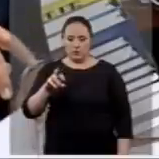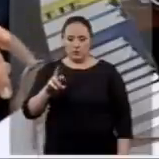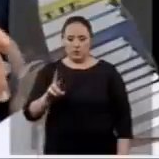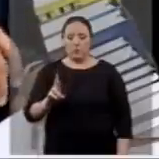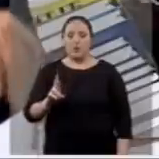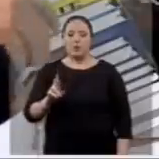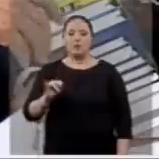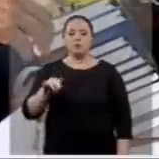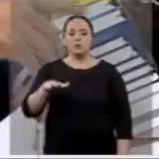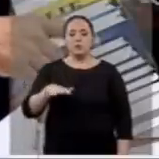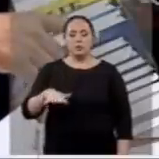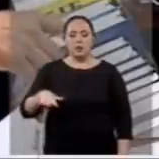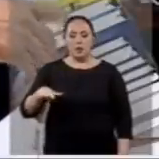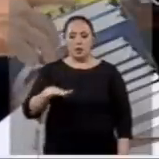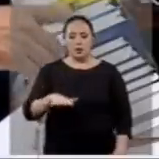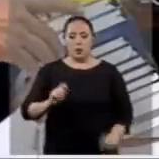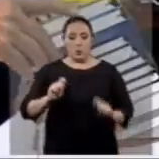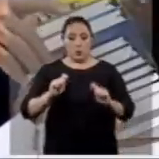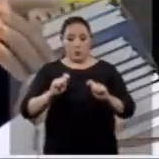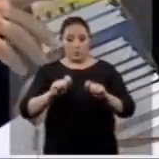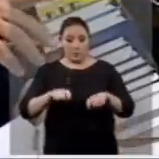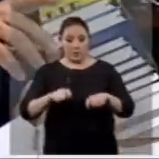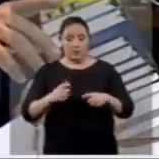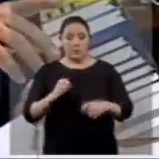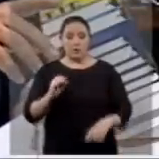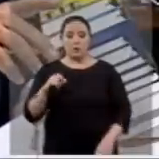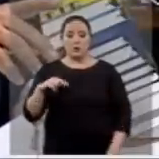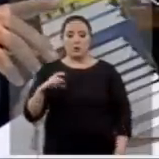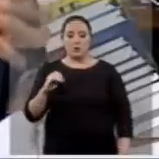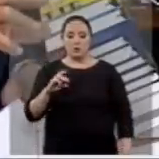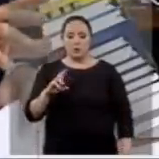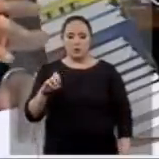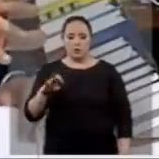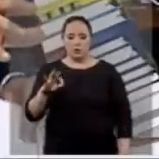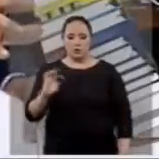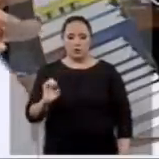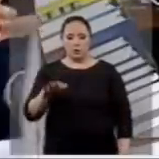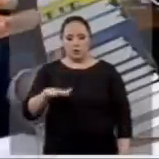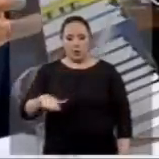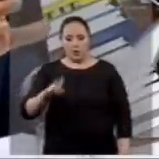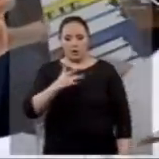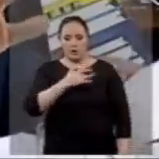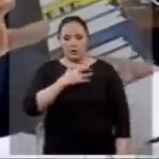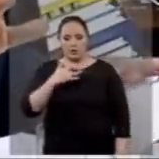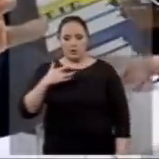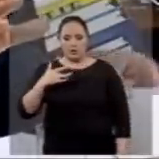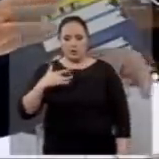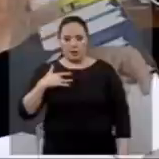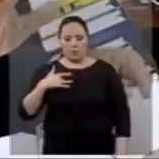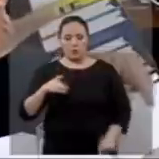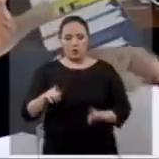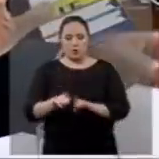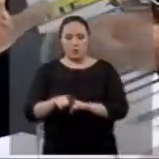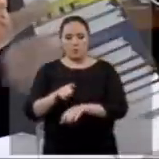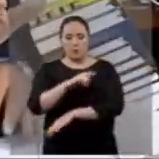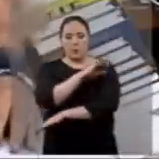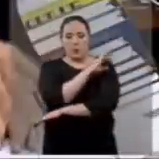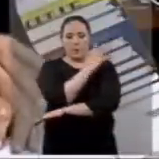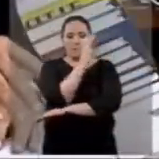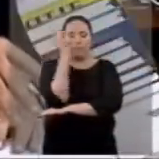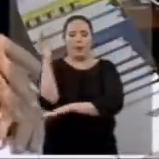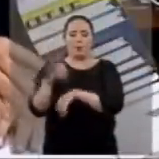normatizar no campo da competência concorrente, saúde e meio ambiente. Essa é a